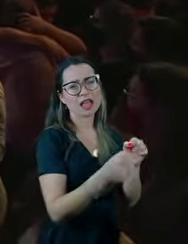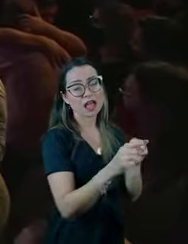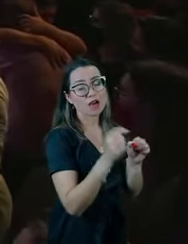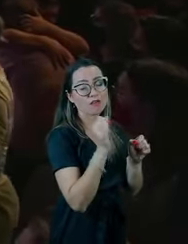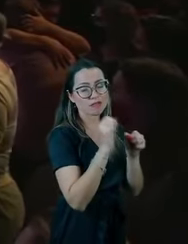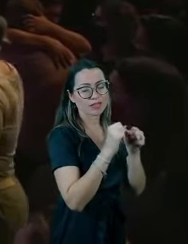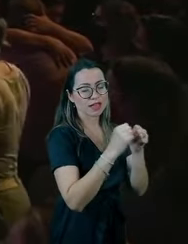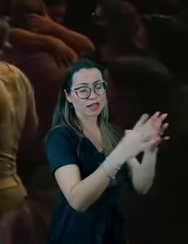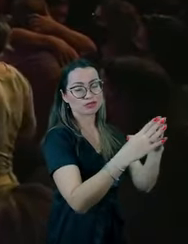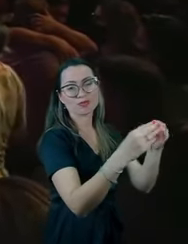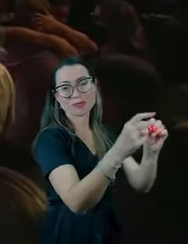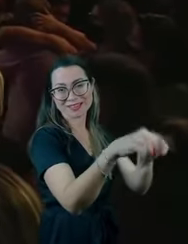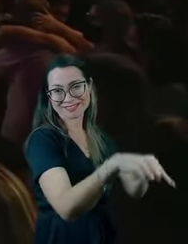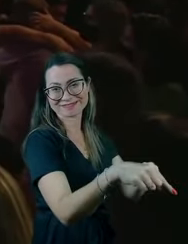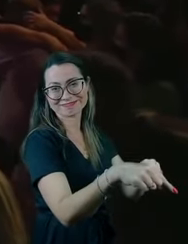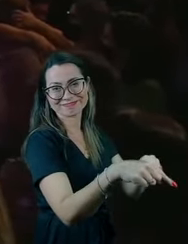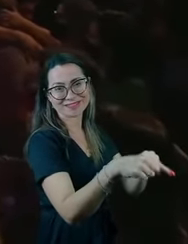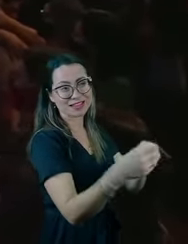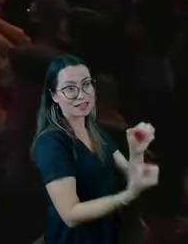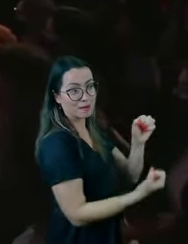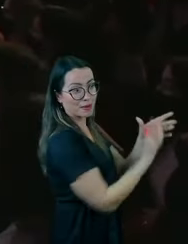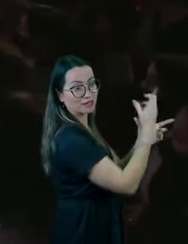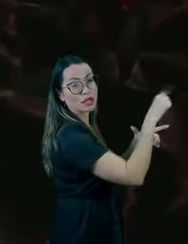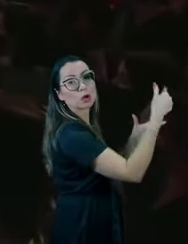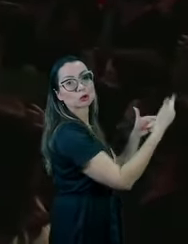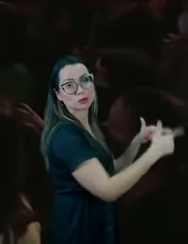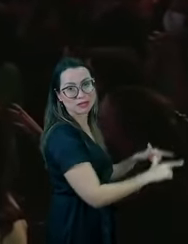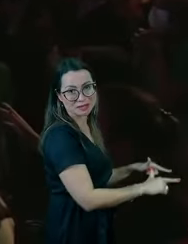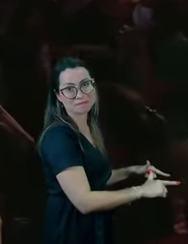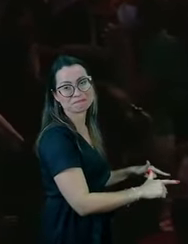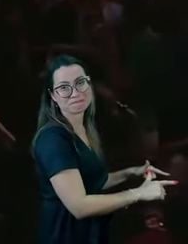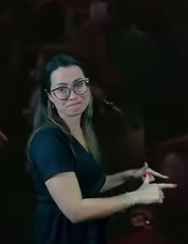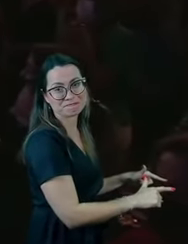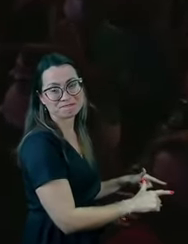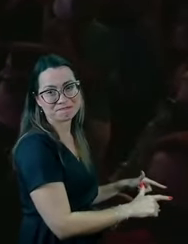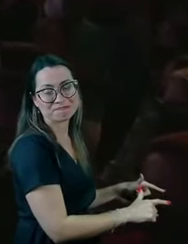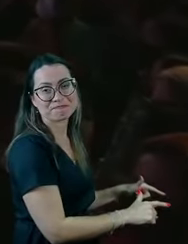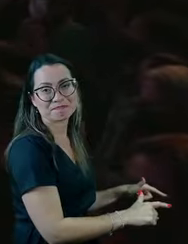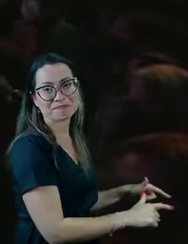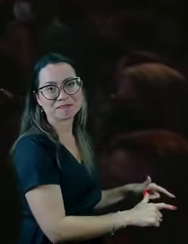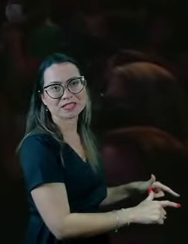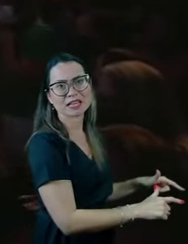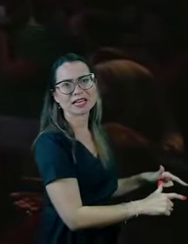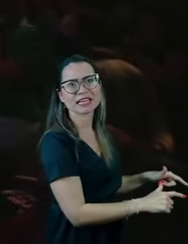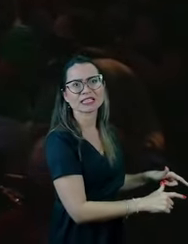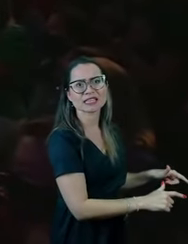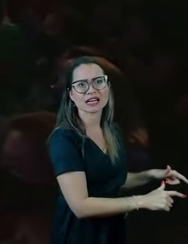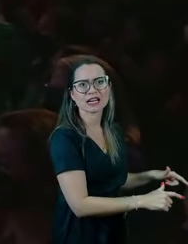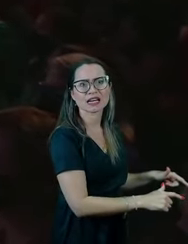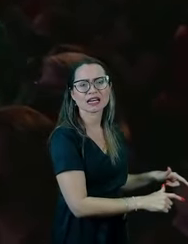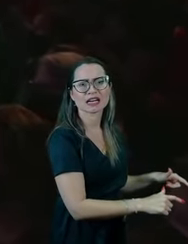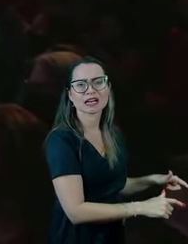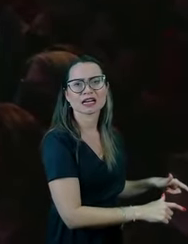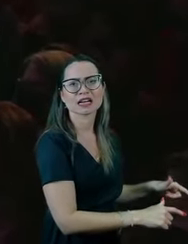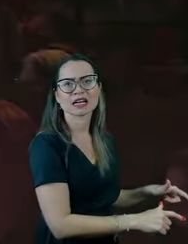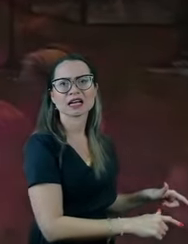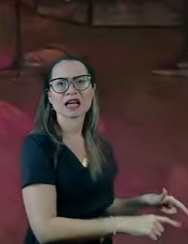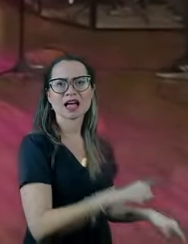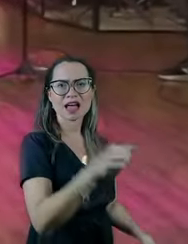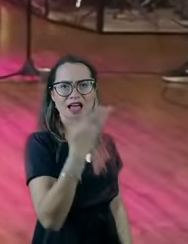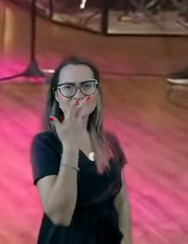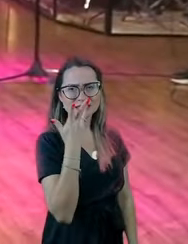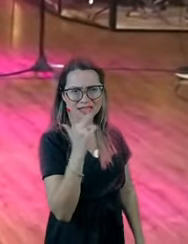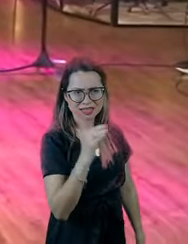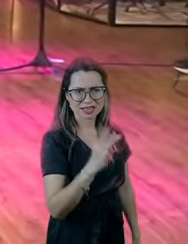outras. Essa criança traz muita sabedoria sobre a tua vida. É um novo tempo de amadurecimento, mas mais